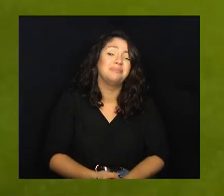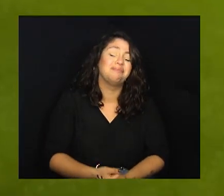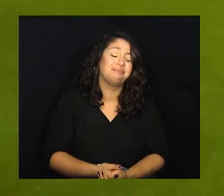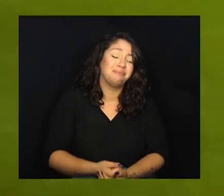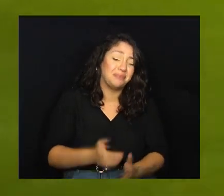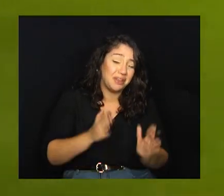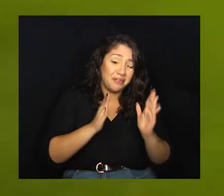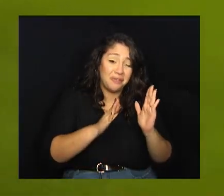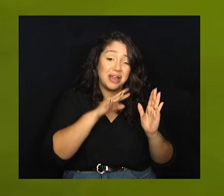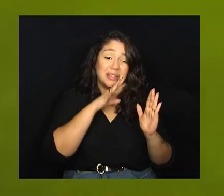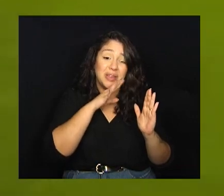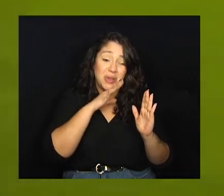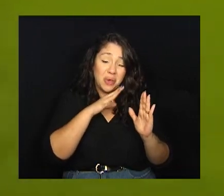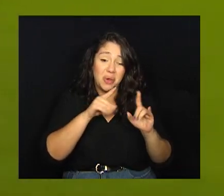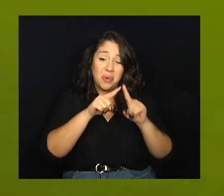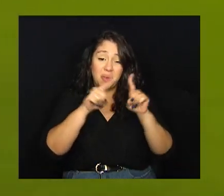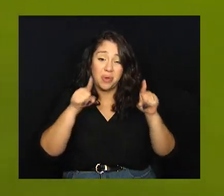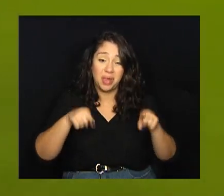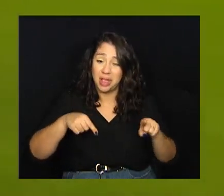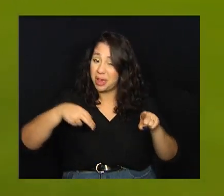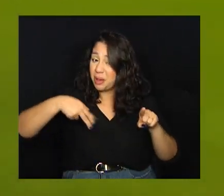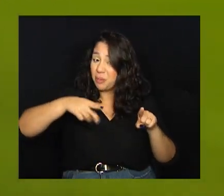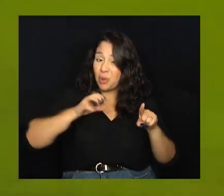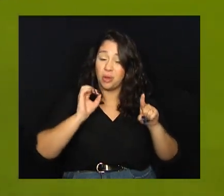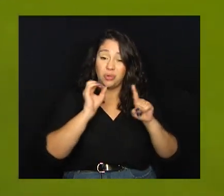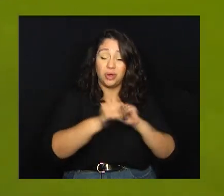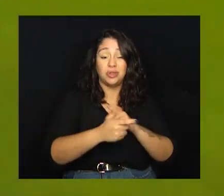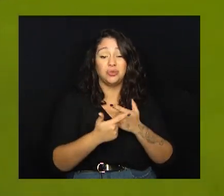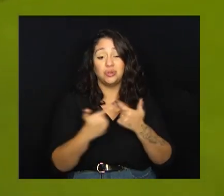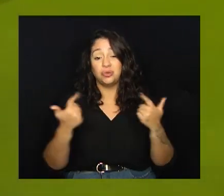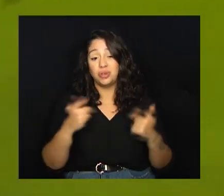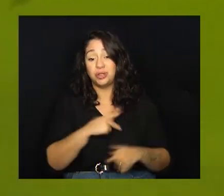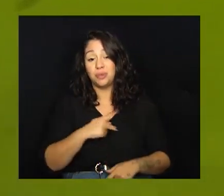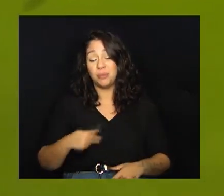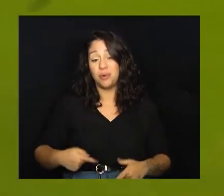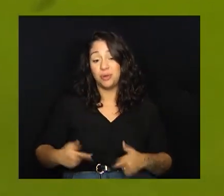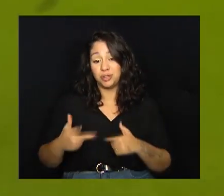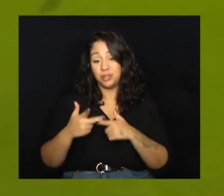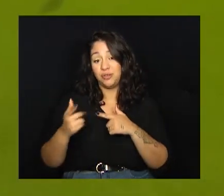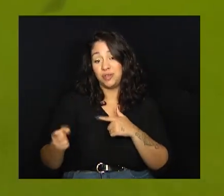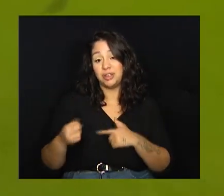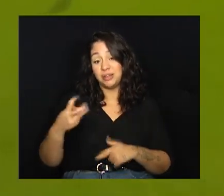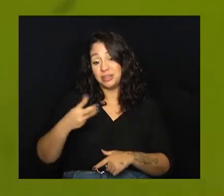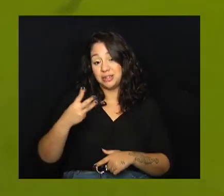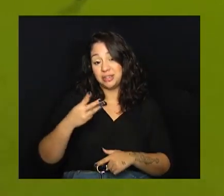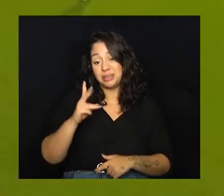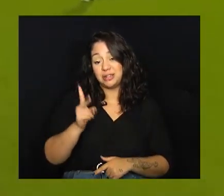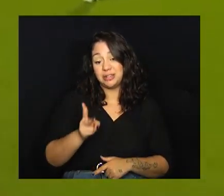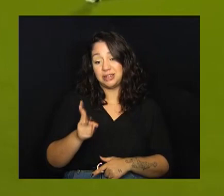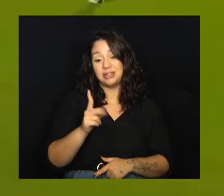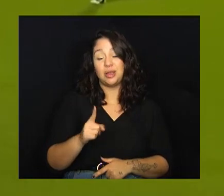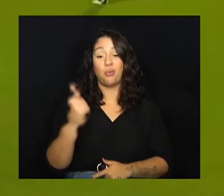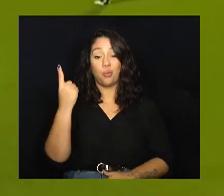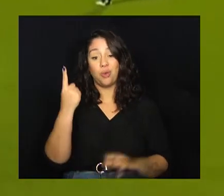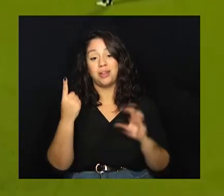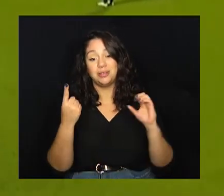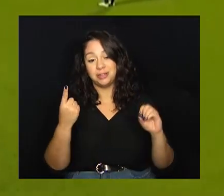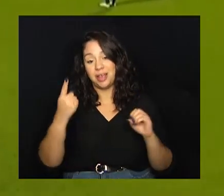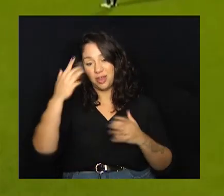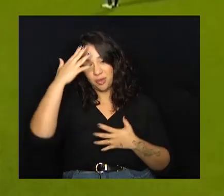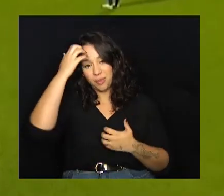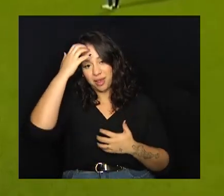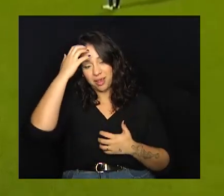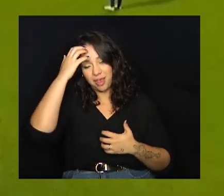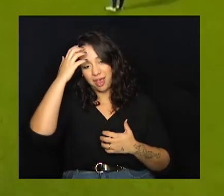a bola não entra sorte da ponte que venceu a terceira seguida 1 a 0 macaca para cima do